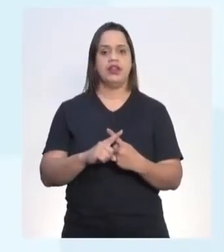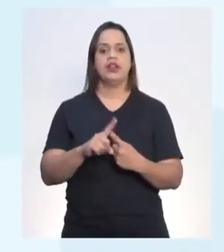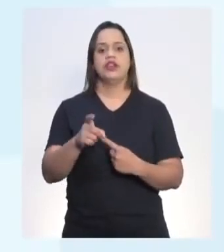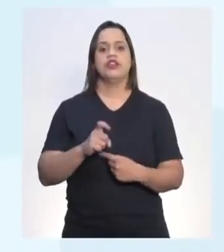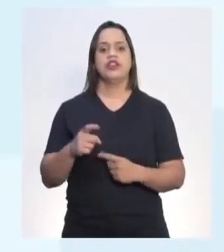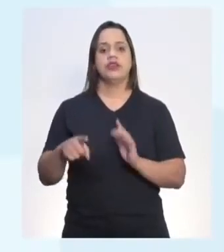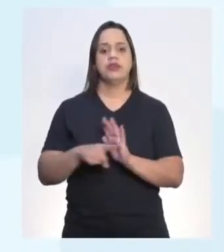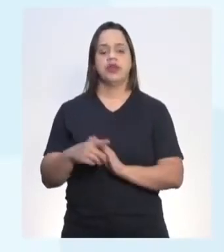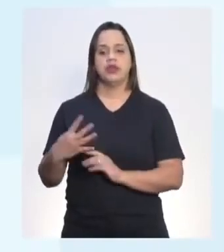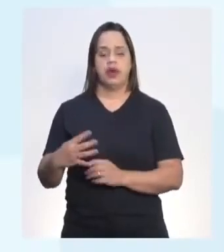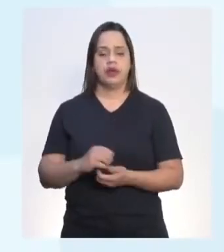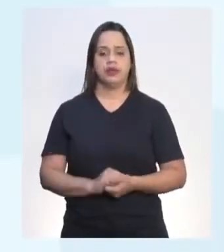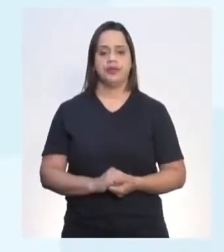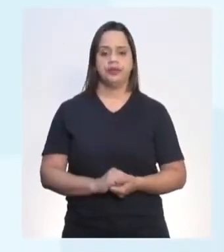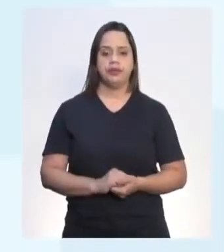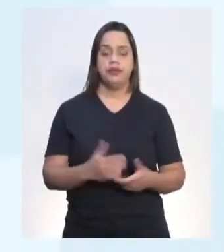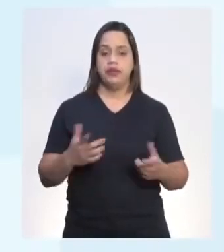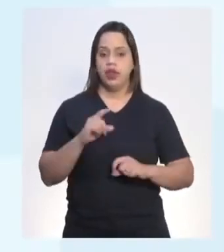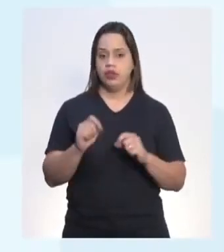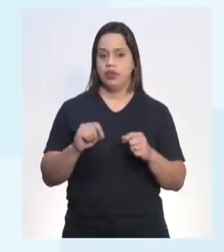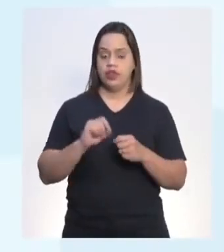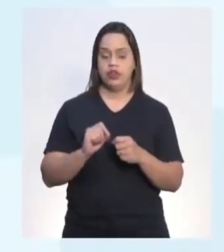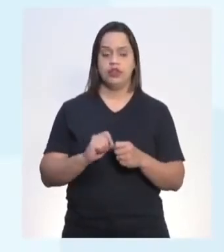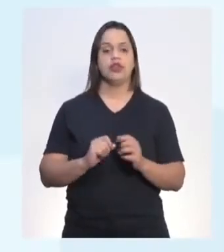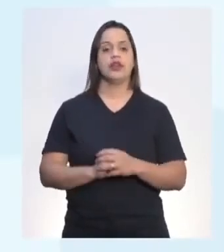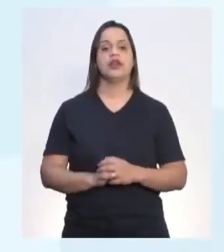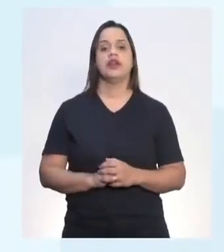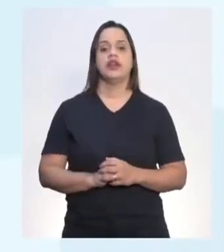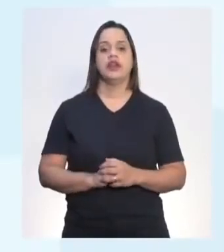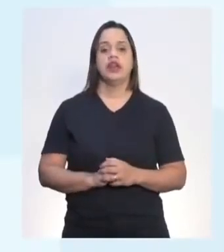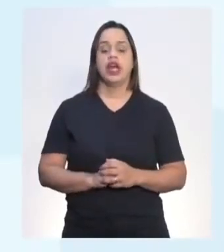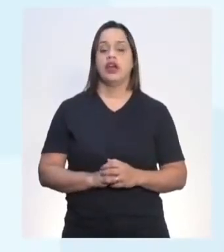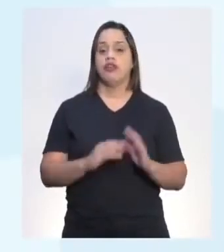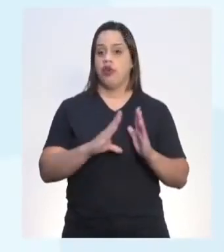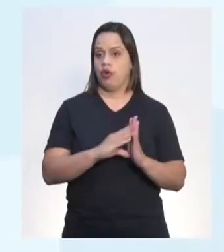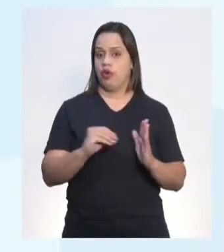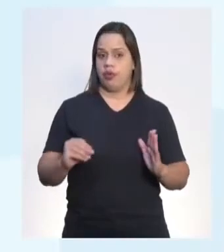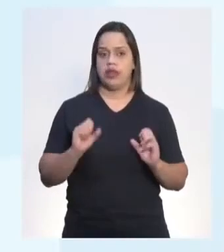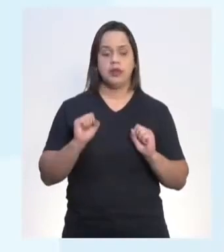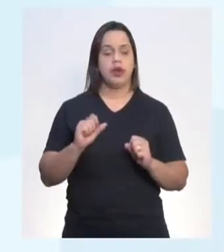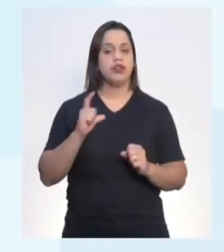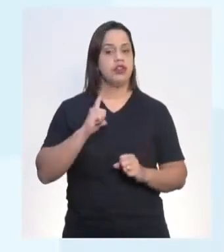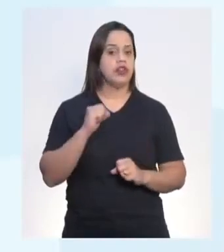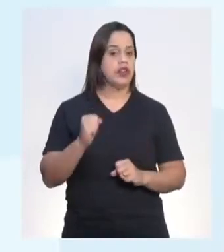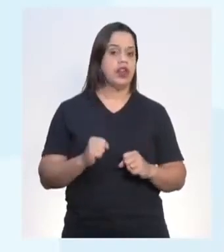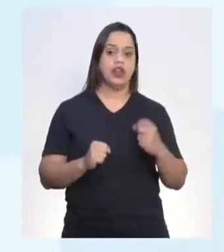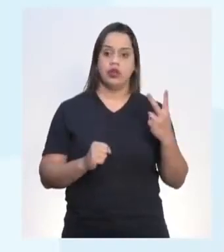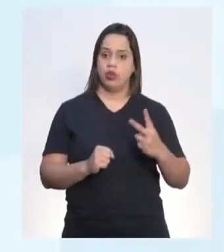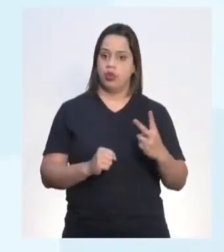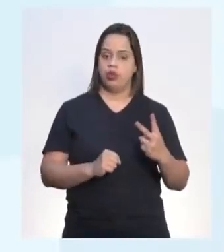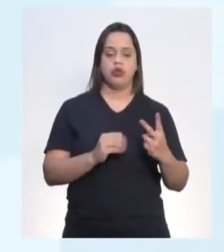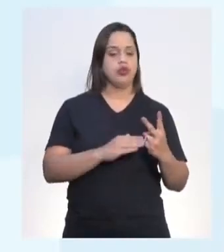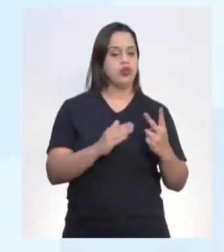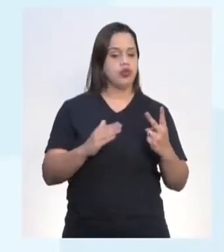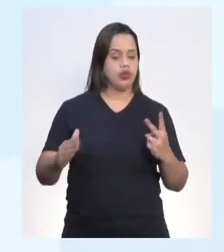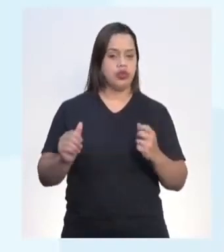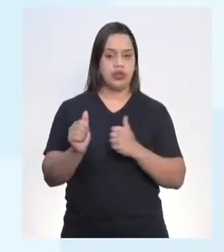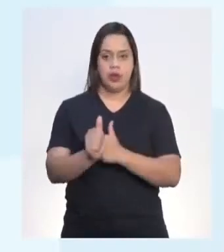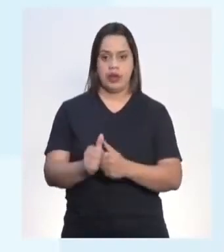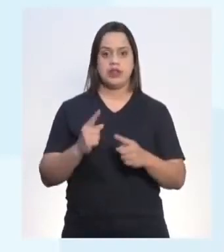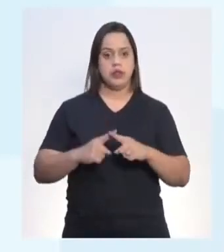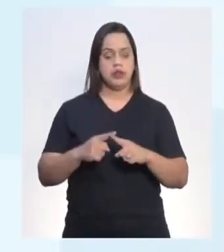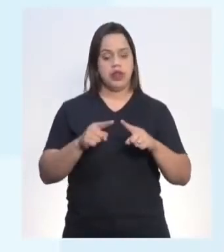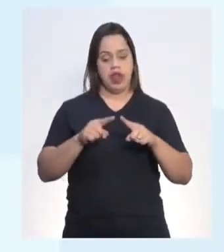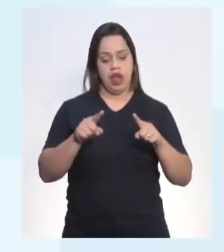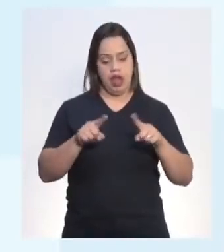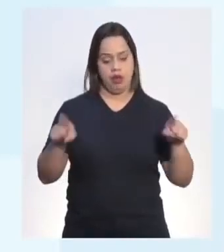menos 4. Agora eu vou copiar esses dois. Você pode ter colocado 2 vezes o 2 vezes x mais 8 em sequência, tá? Como também você podia fazer